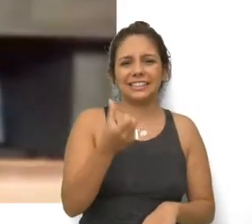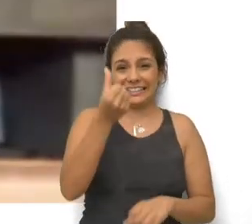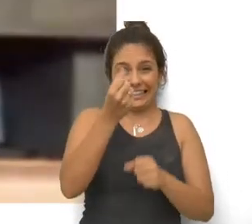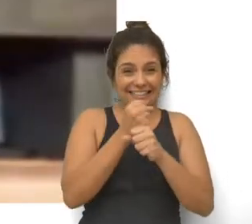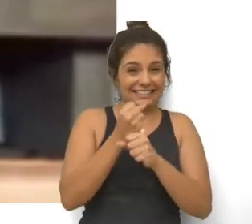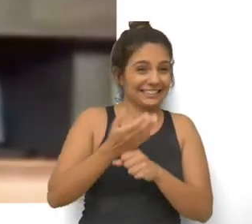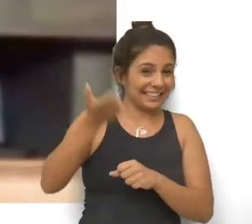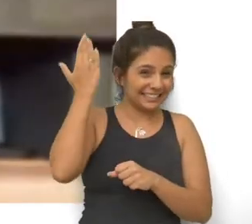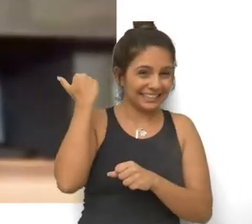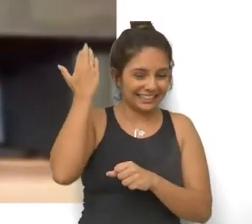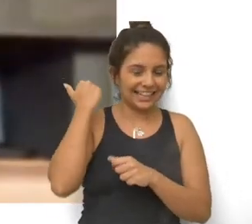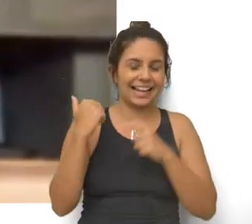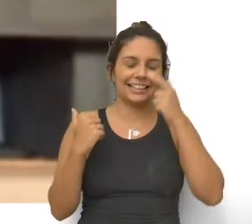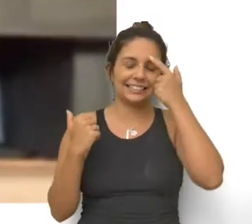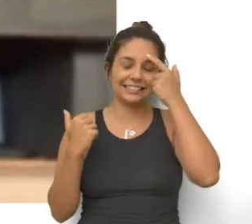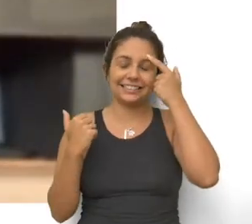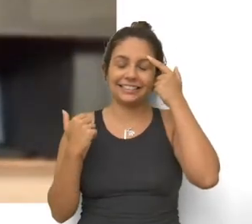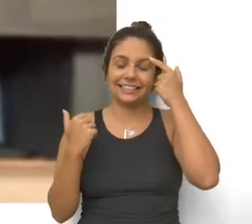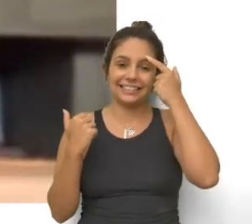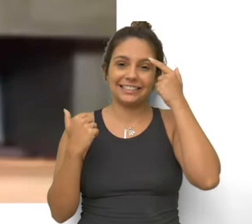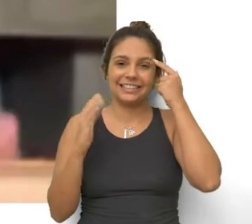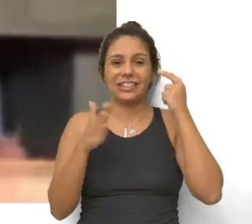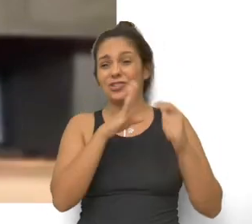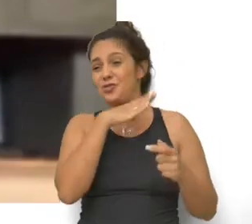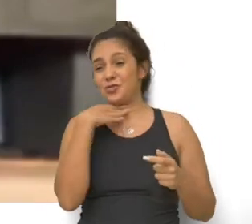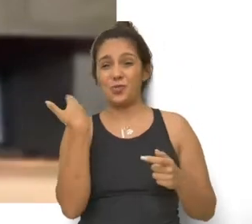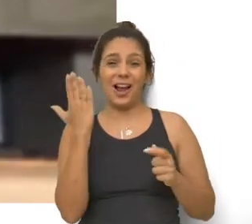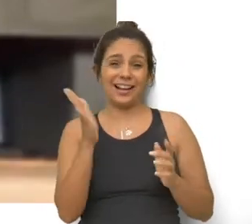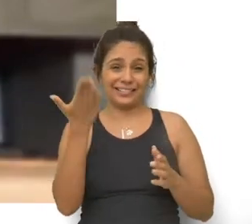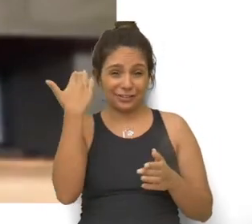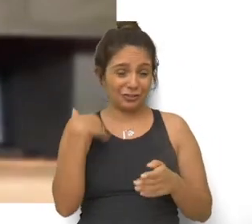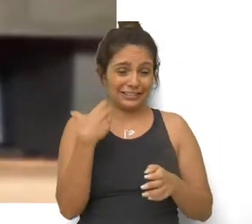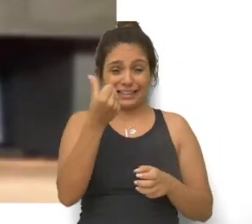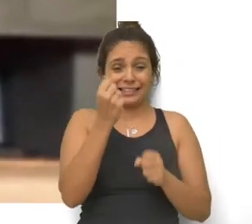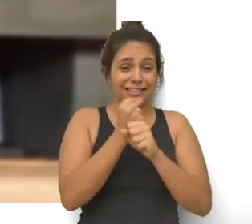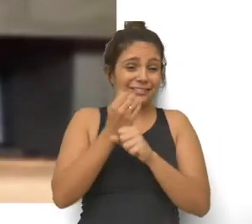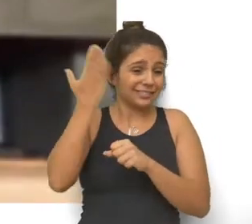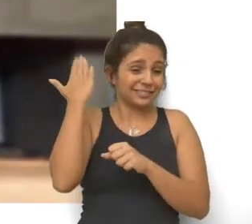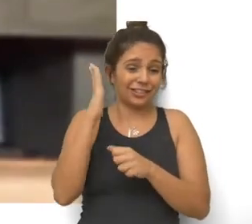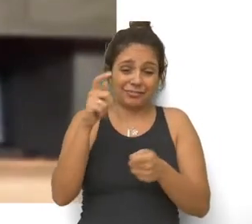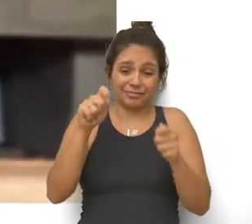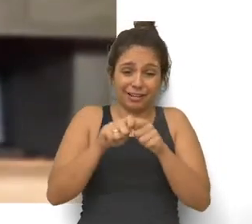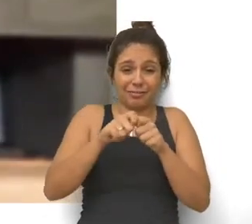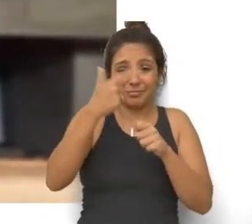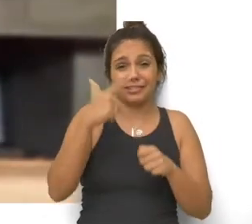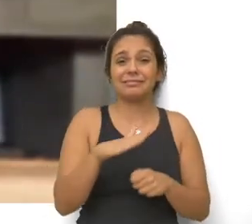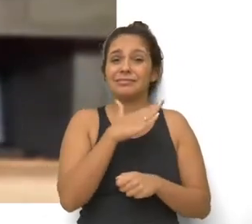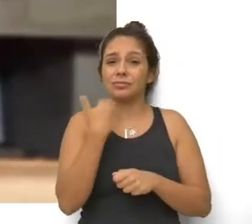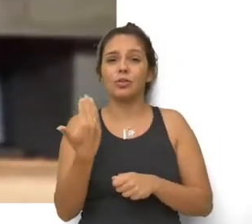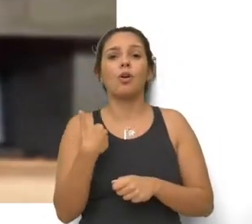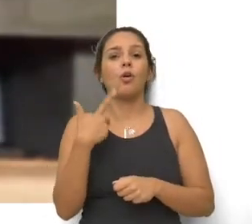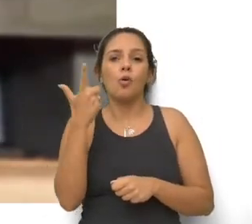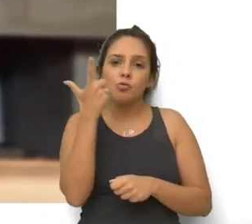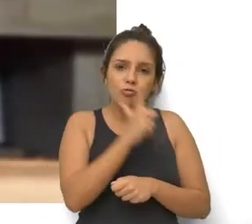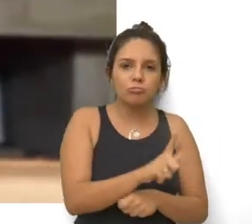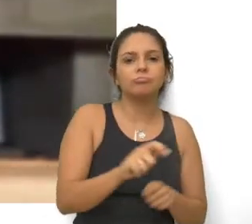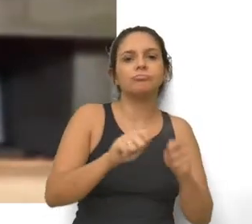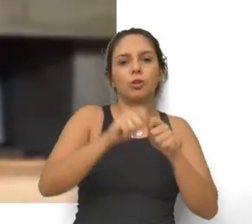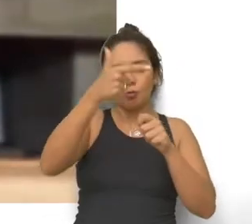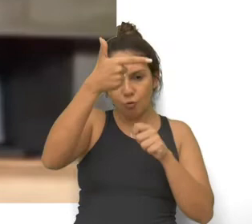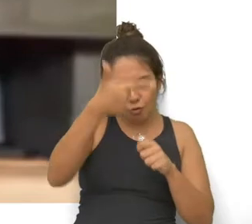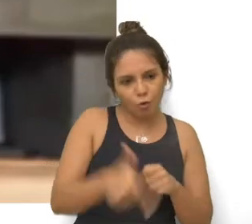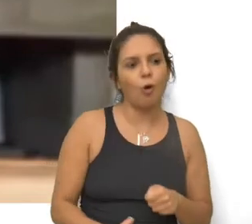anos atrás, e eu estava enjoada daquilo. E eu consegui entrar nisso